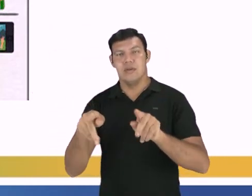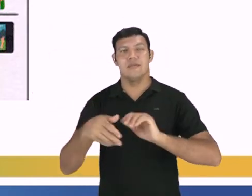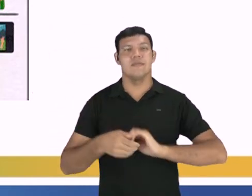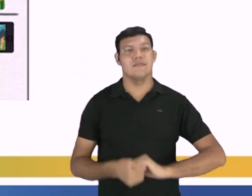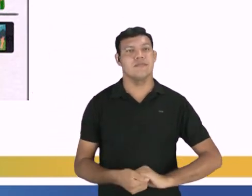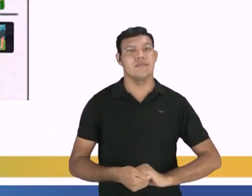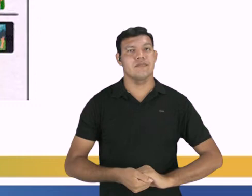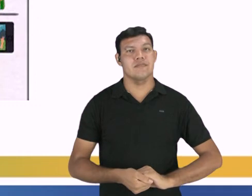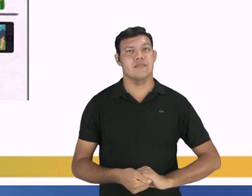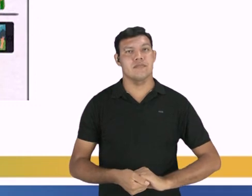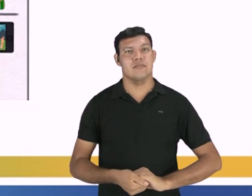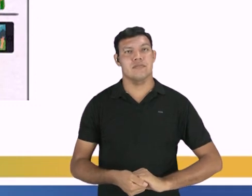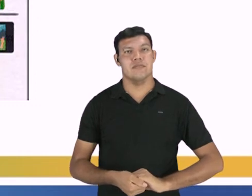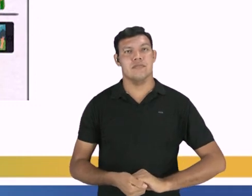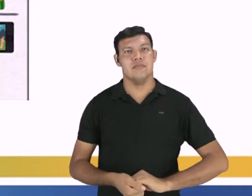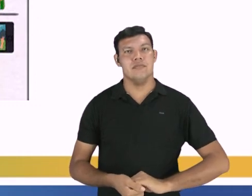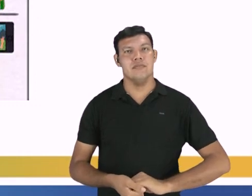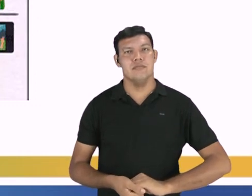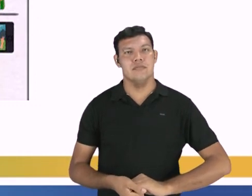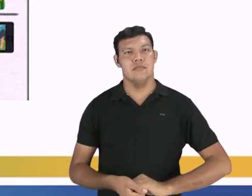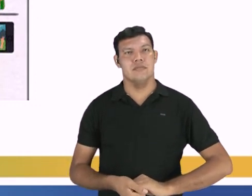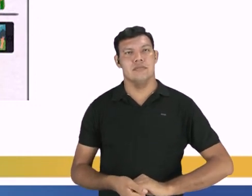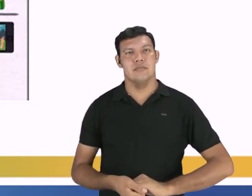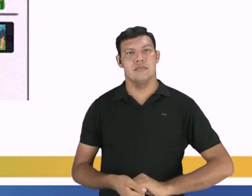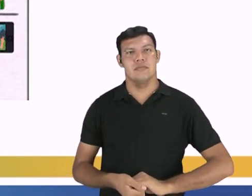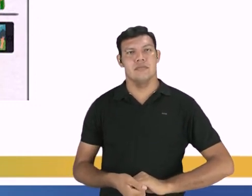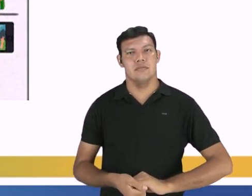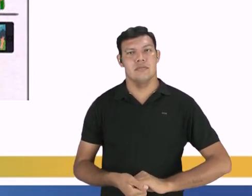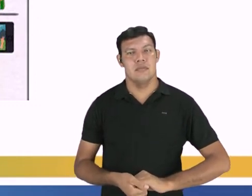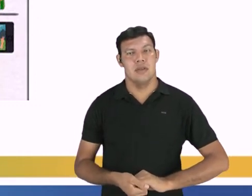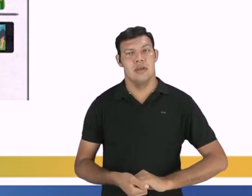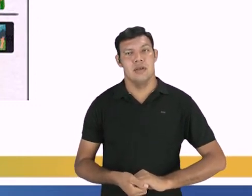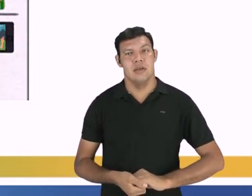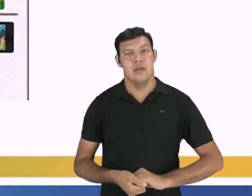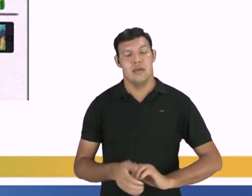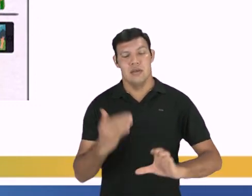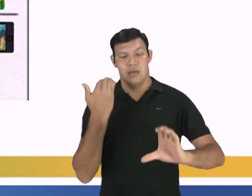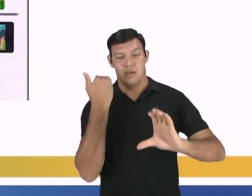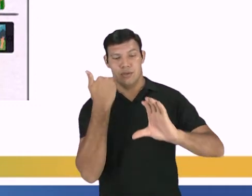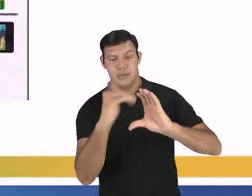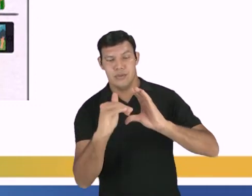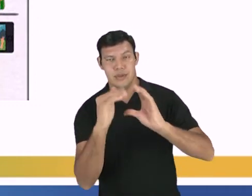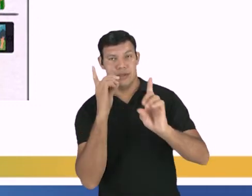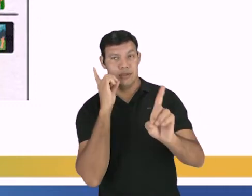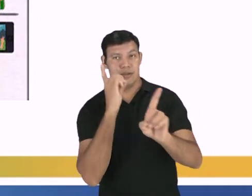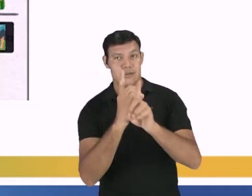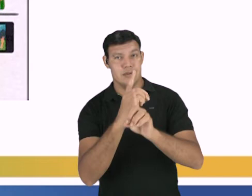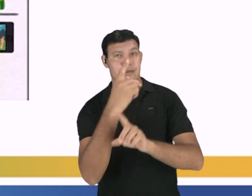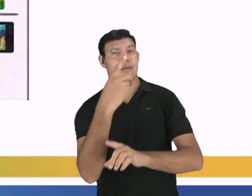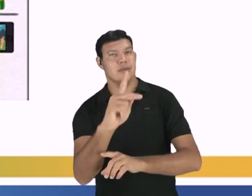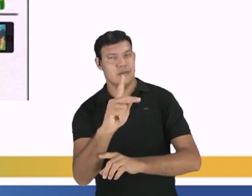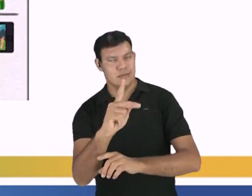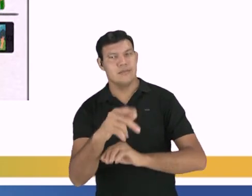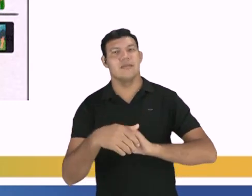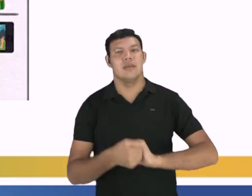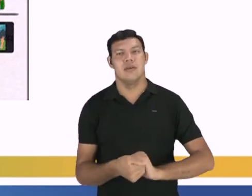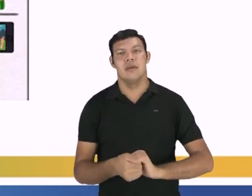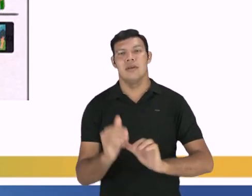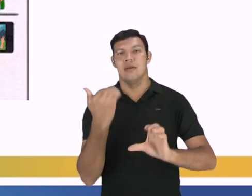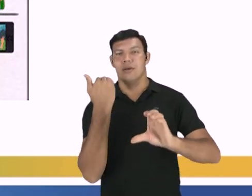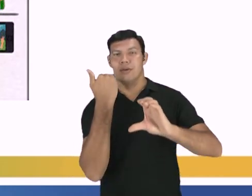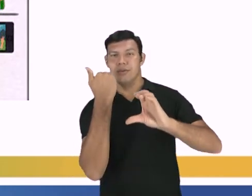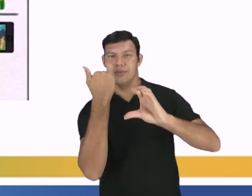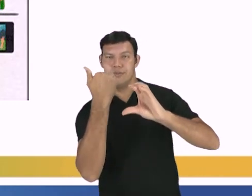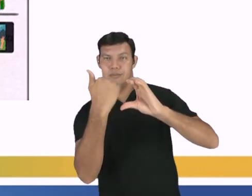email, I will send you the picture. Se eu encontrar o seu e-mail, te mandarei